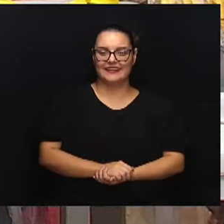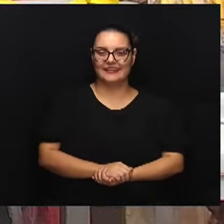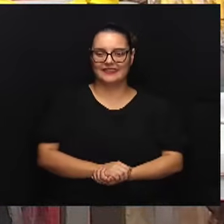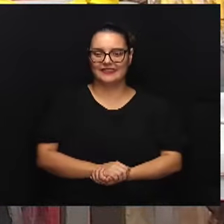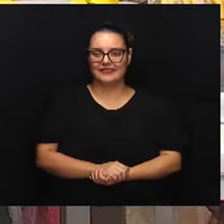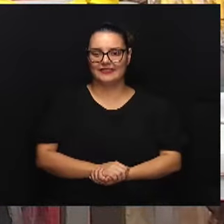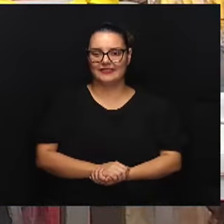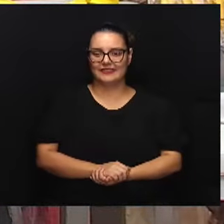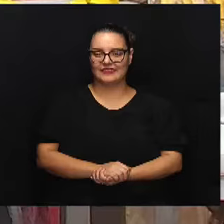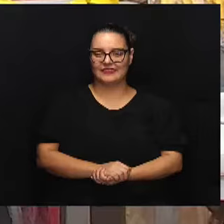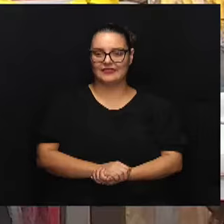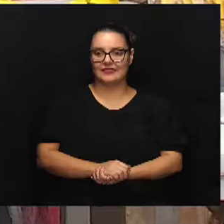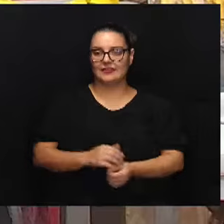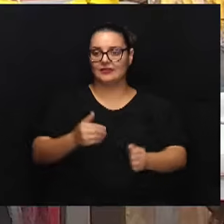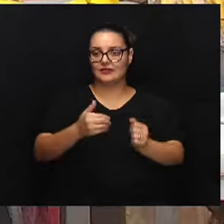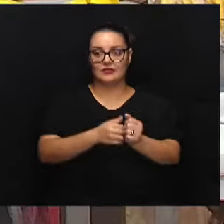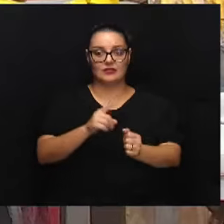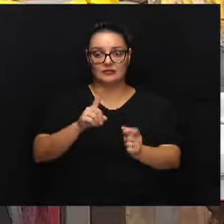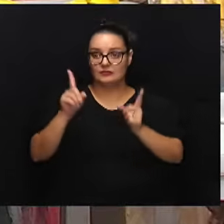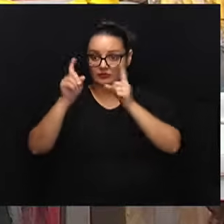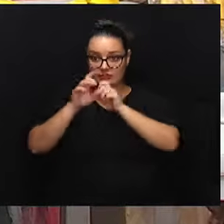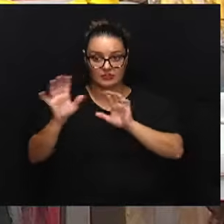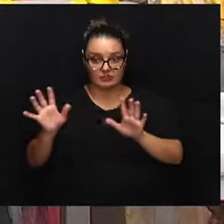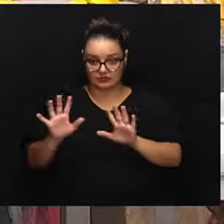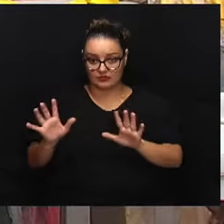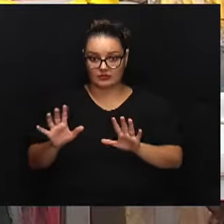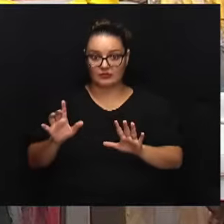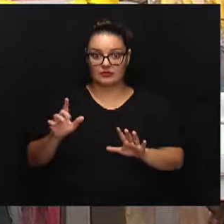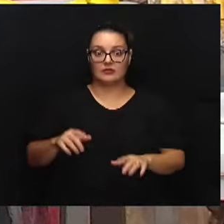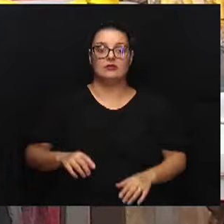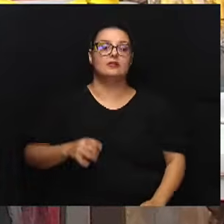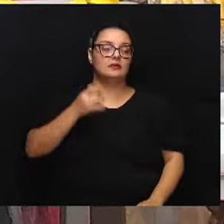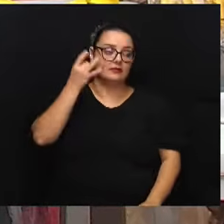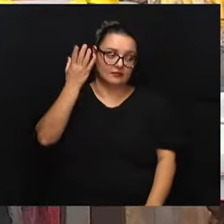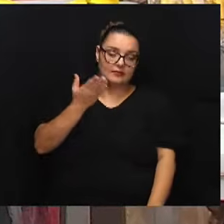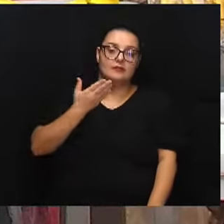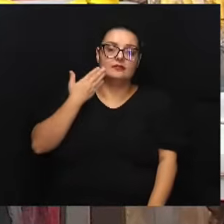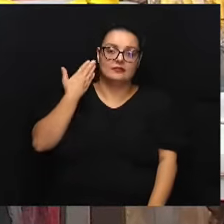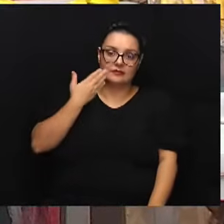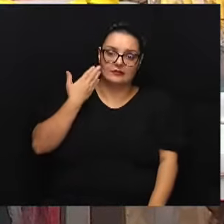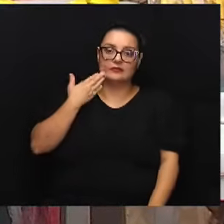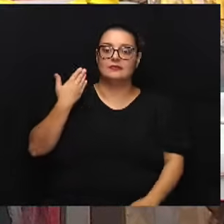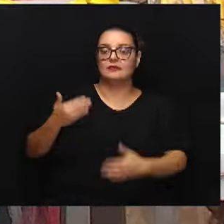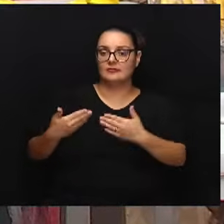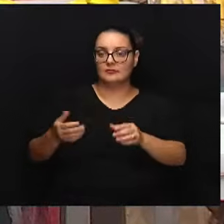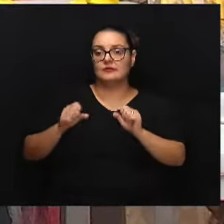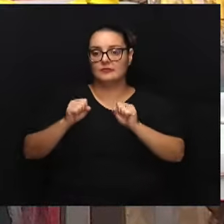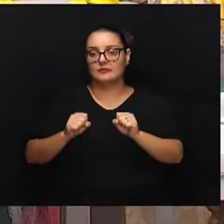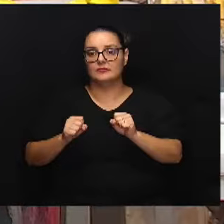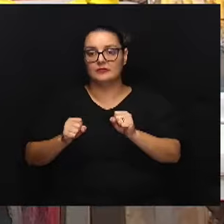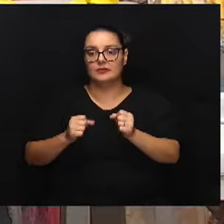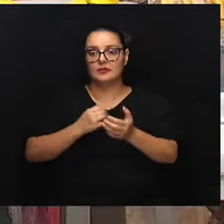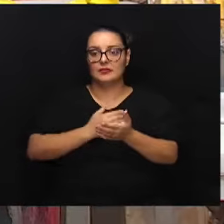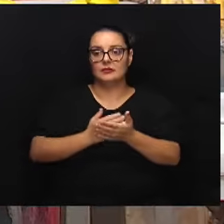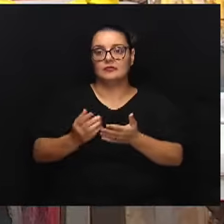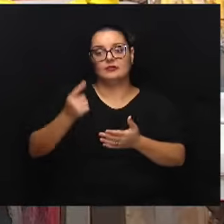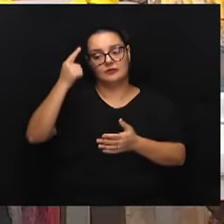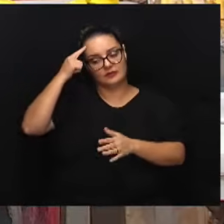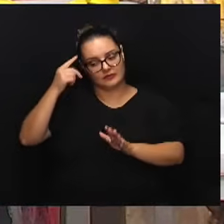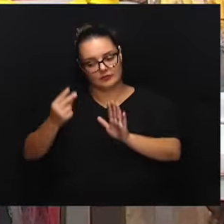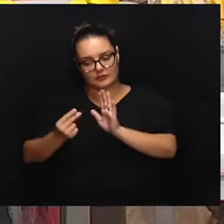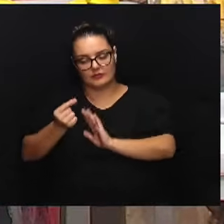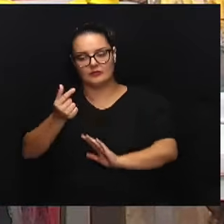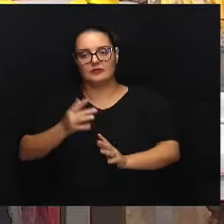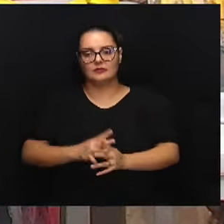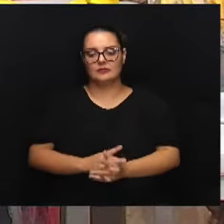Porque o segredo não é complicar, o segredo é vocês Facilitar o processo para vocês começarem a criar suas